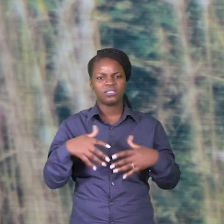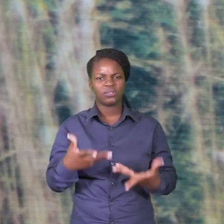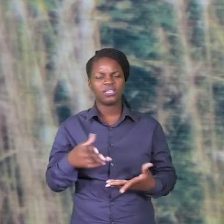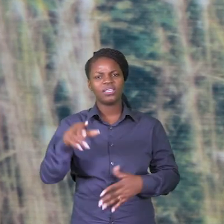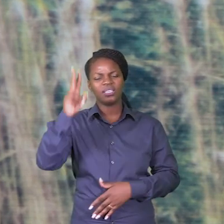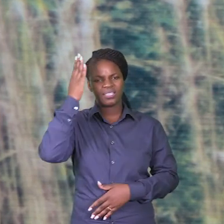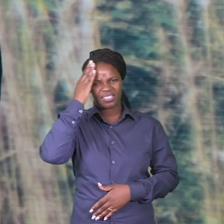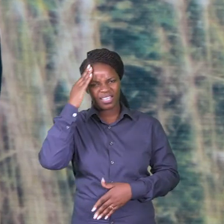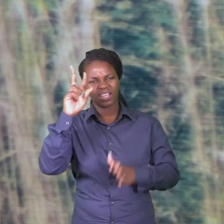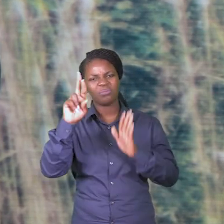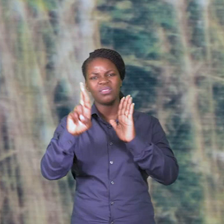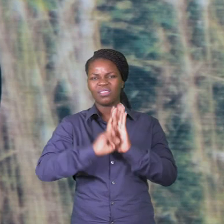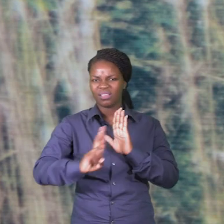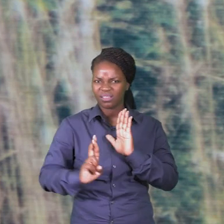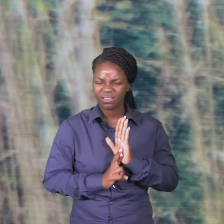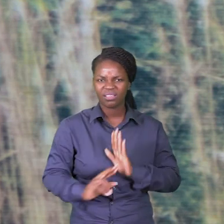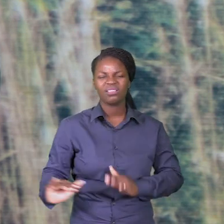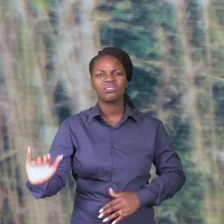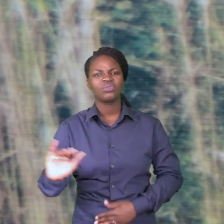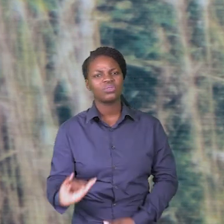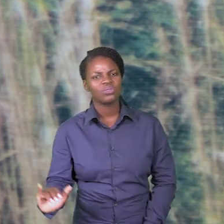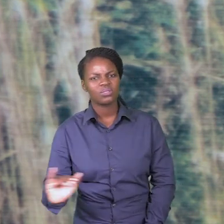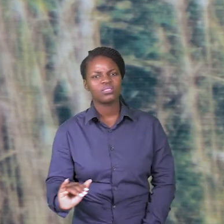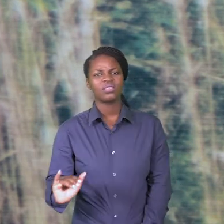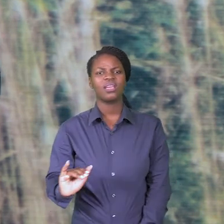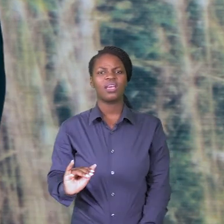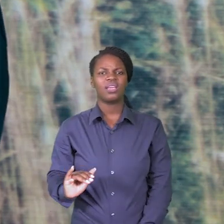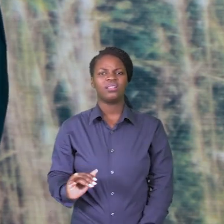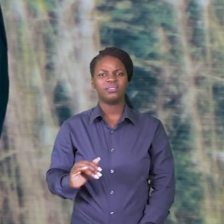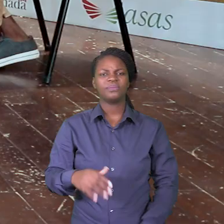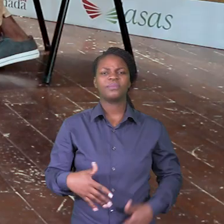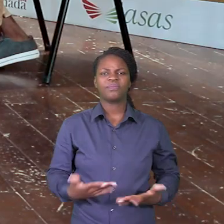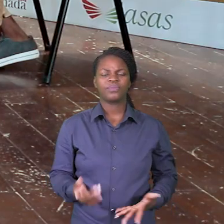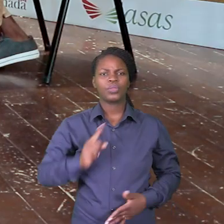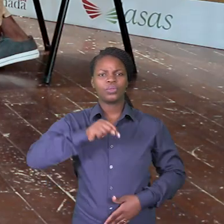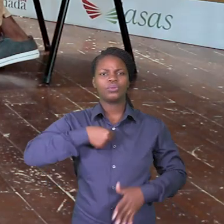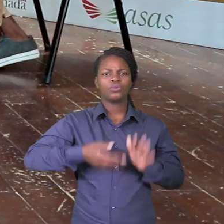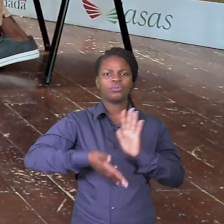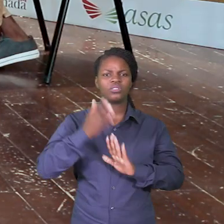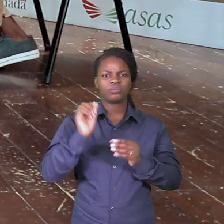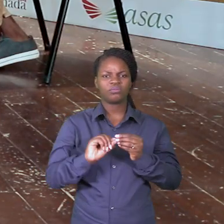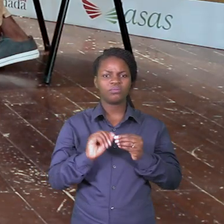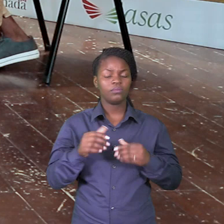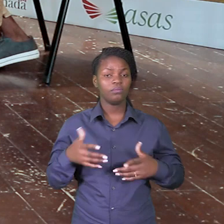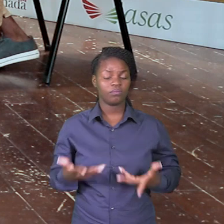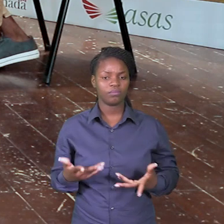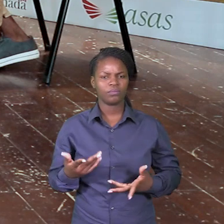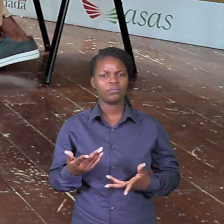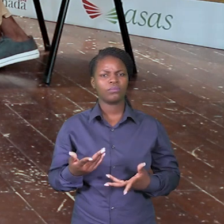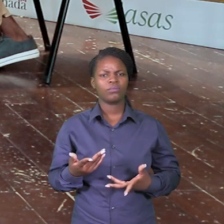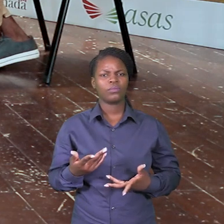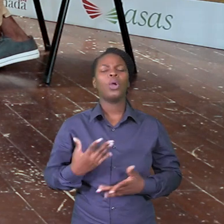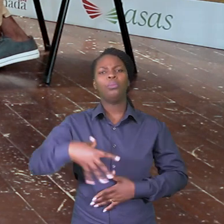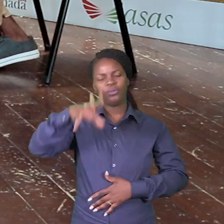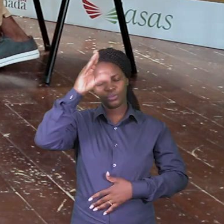na escola conhecimento diferente das normas sociais que estão ali construídas papel a questão do género né que são papéis atribuídos pela comunidade então nós começamos a quebrar aquelas coisas então foi